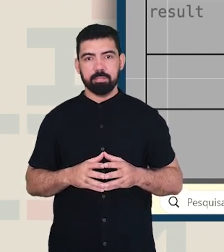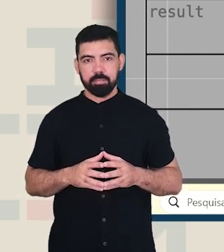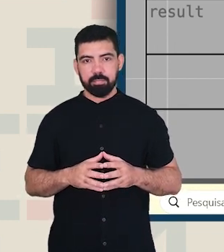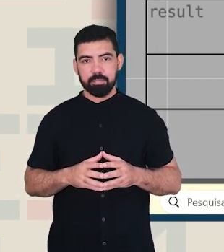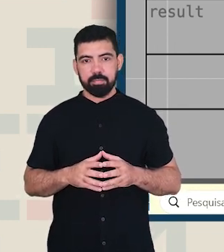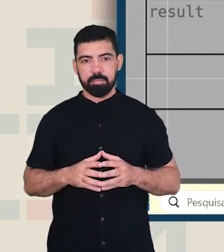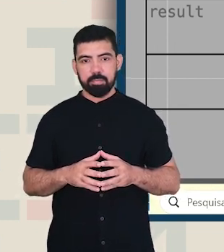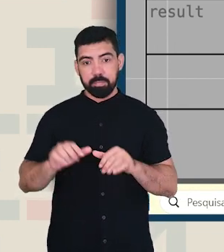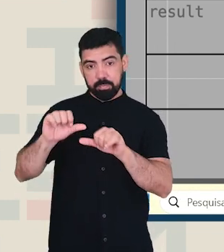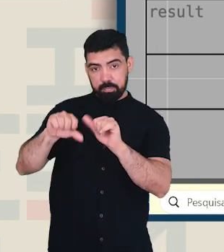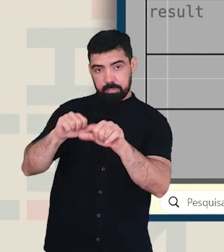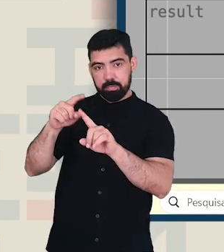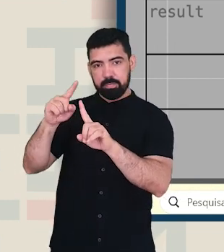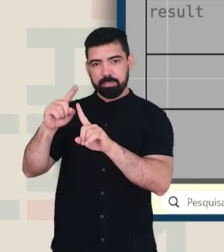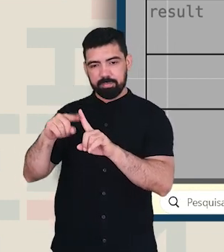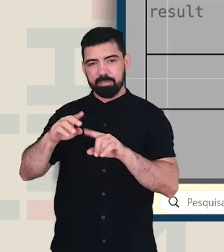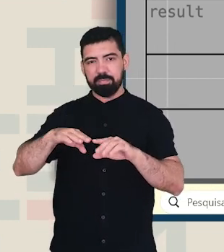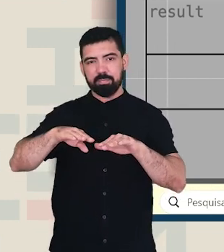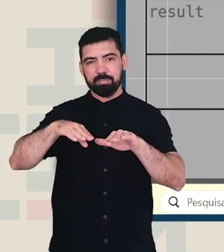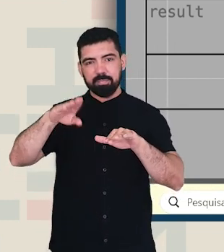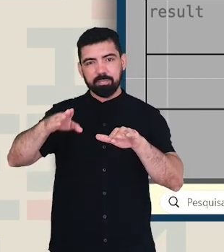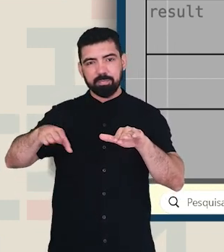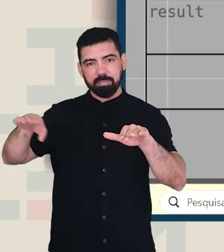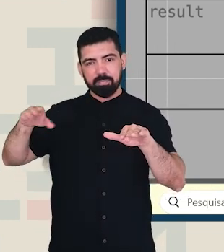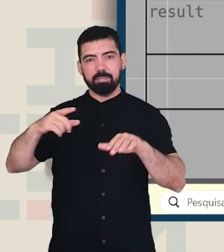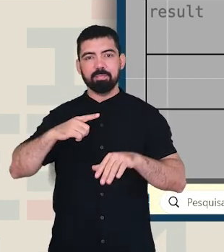Aí muda o tipo de modulação.